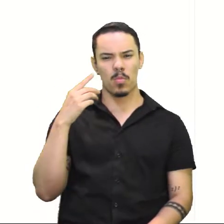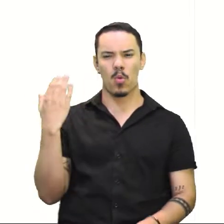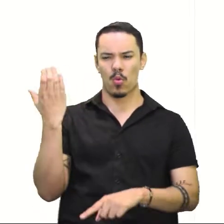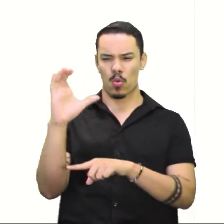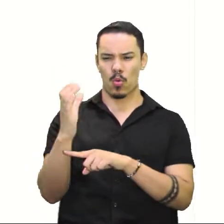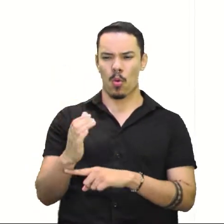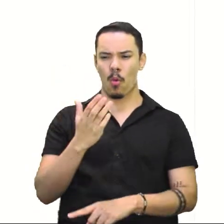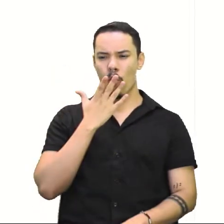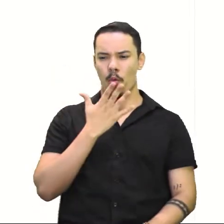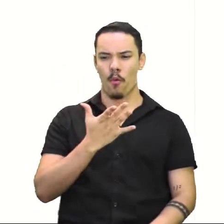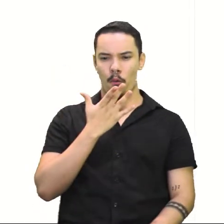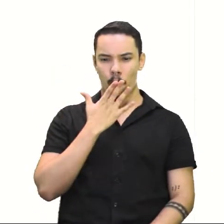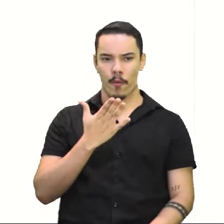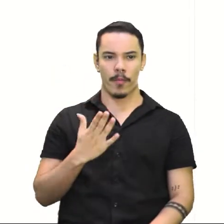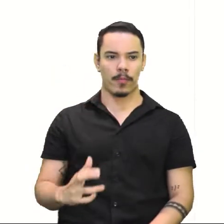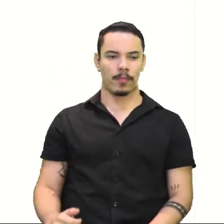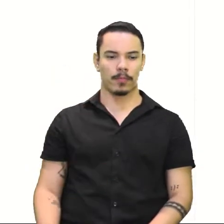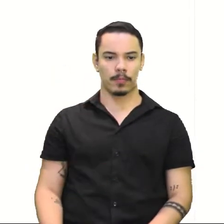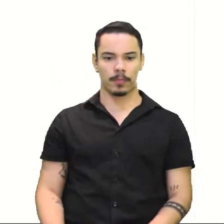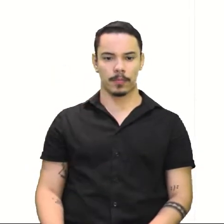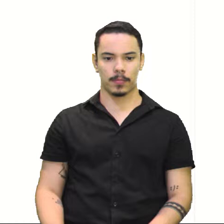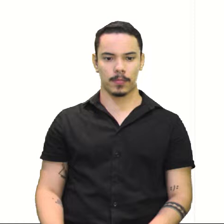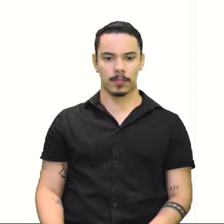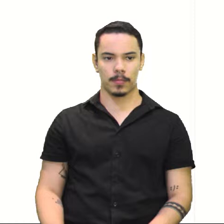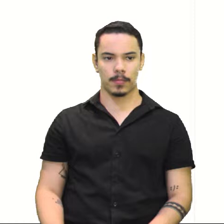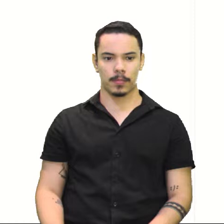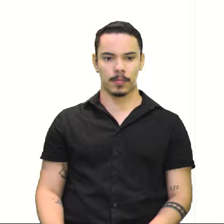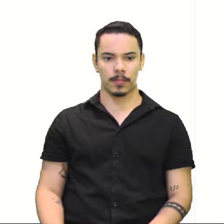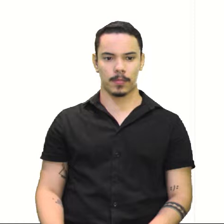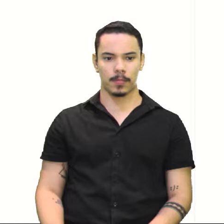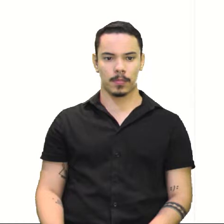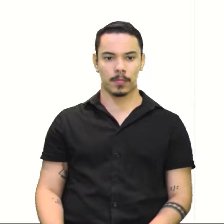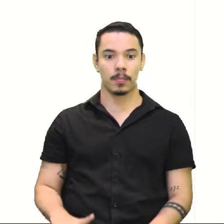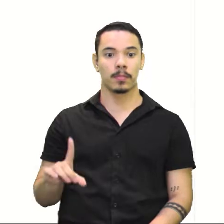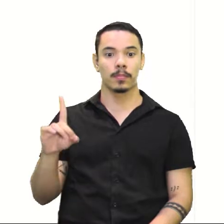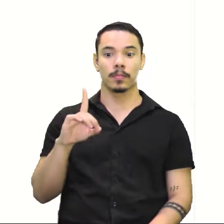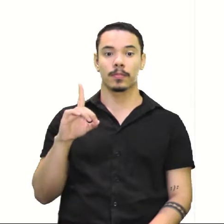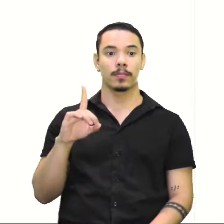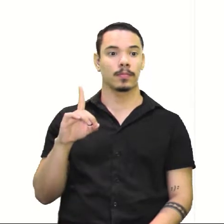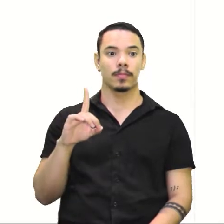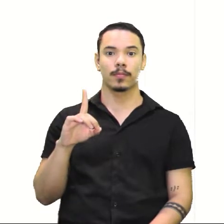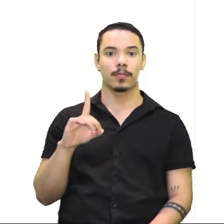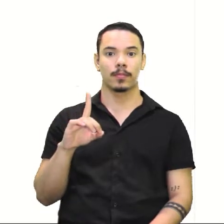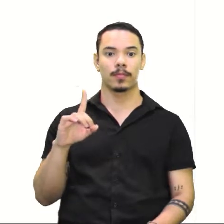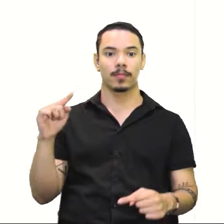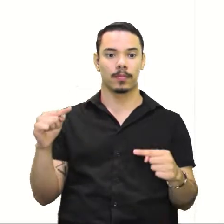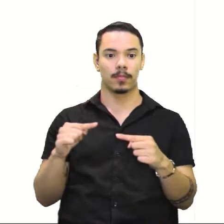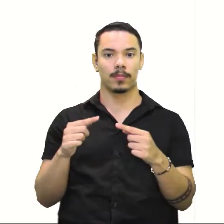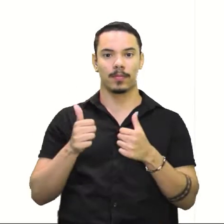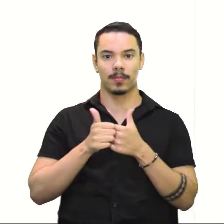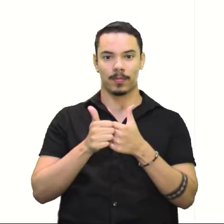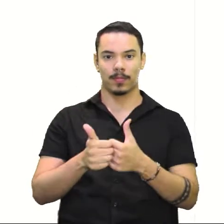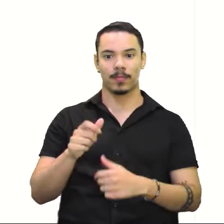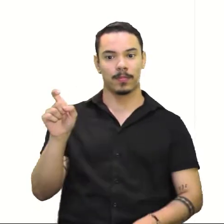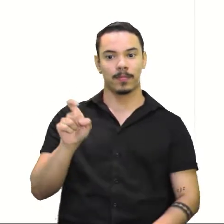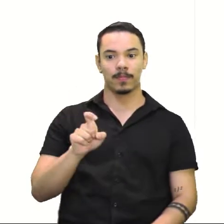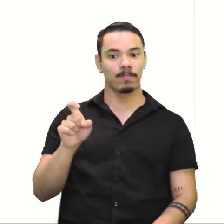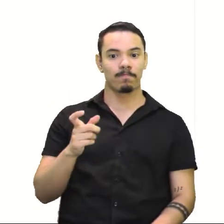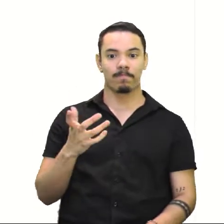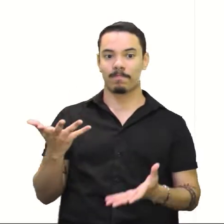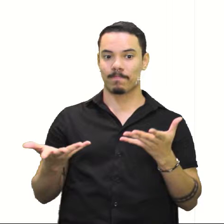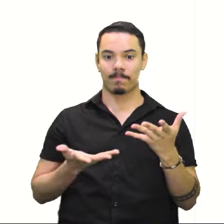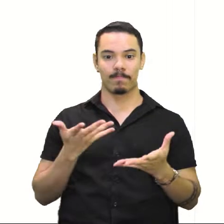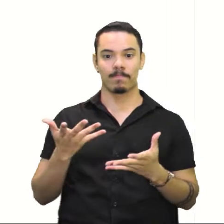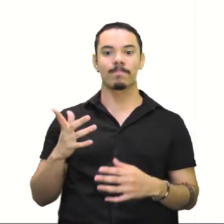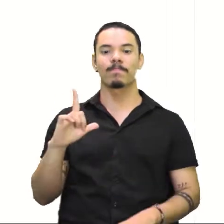o D? O D vale quanto? O D vale, ali tem. O D é quem acompanha o X, né? E quem acompanha o X aqui tem